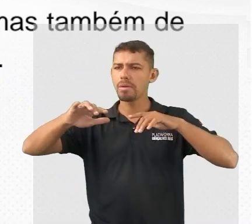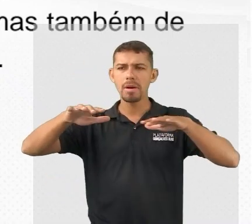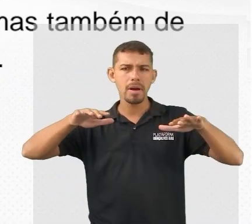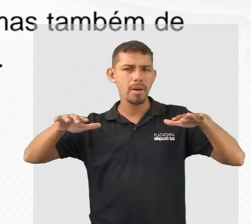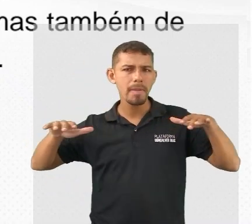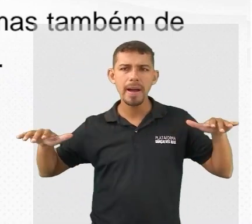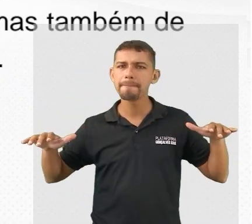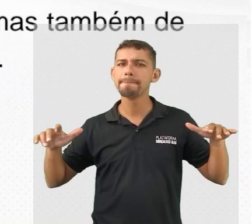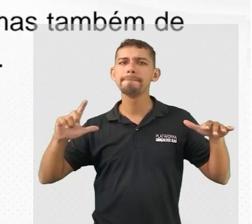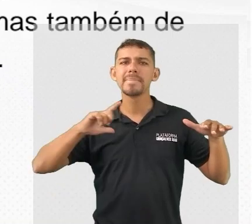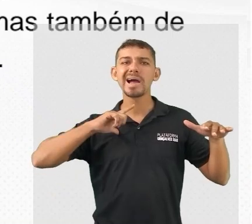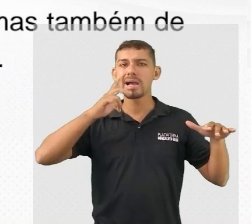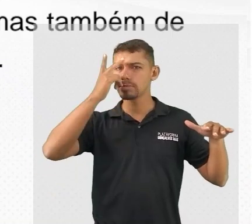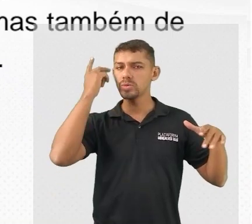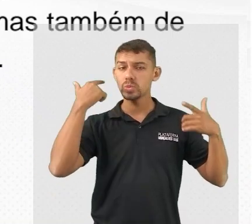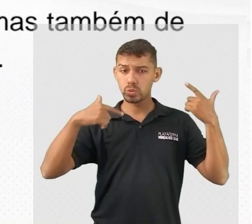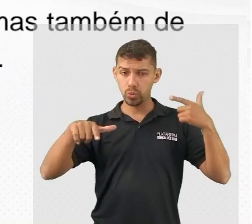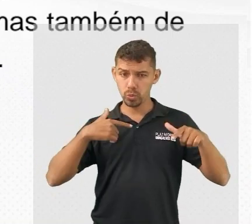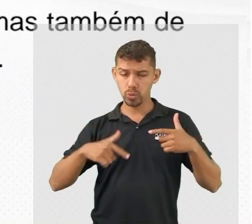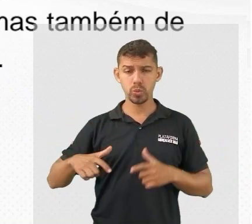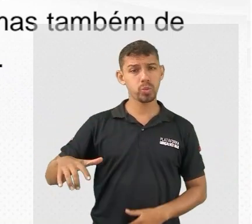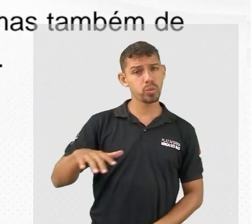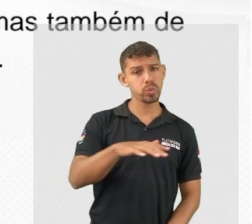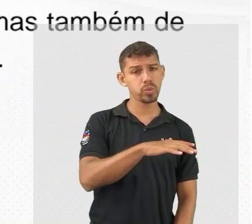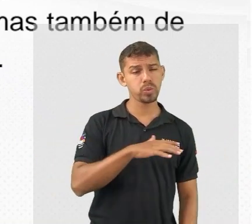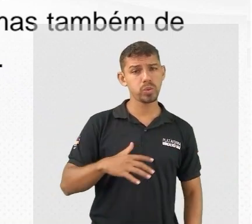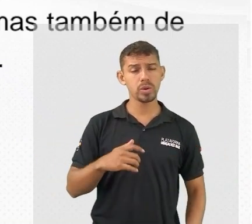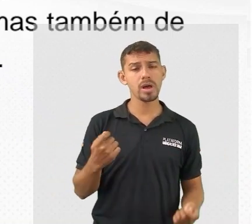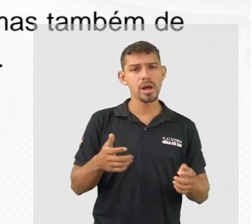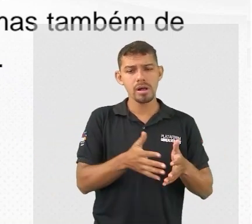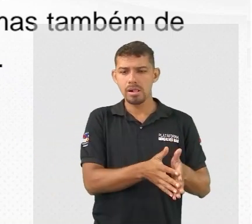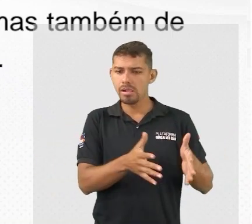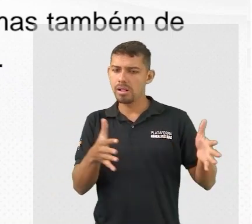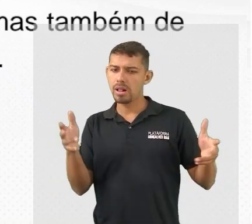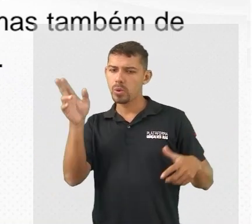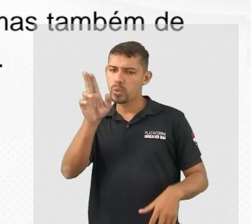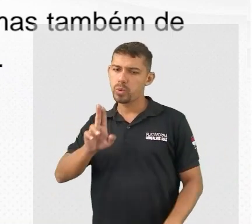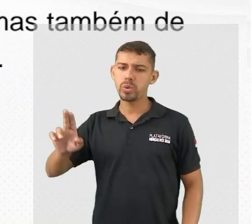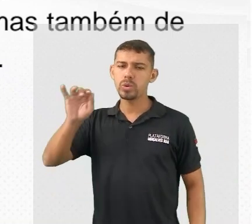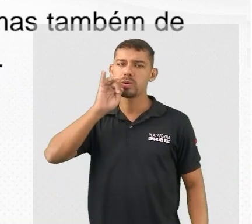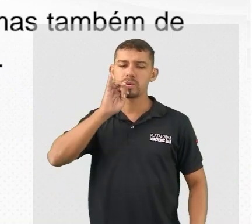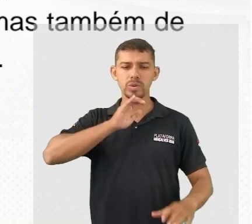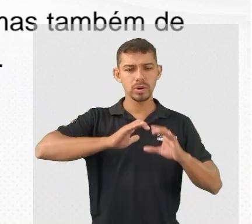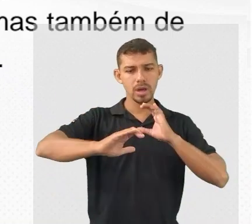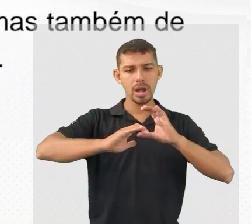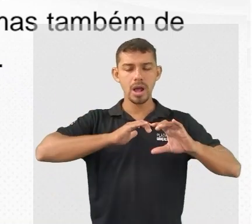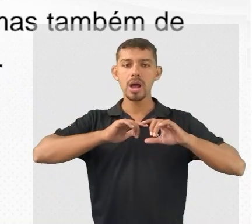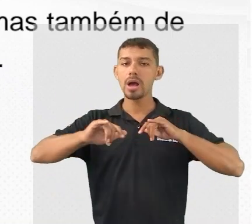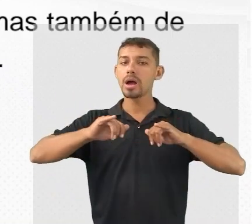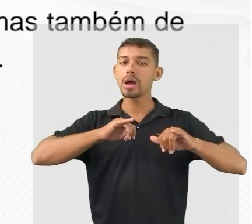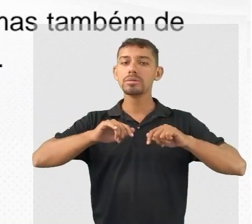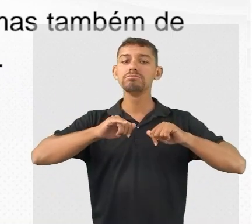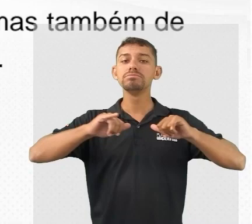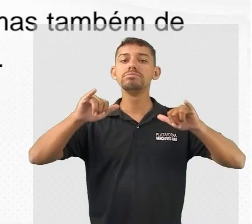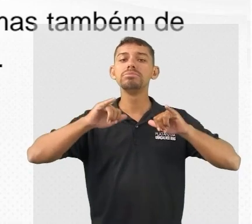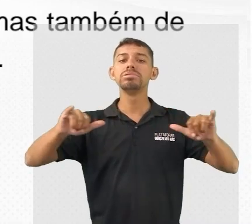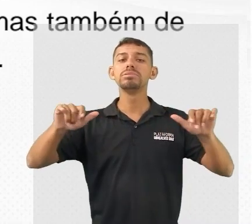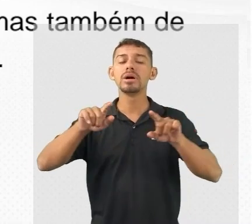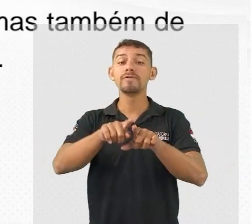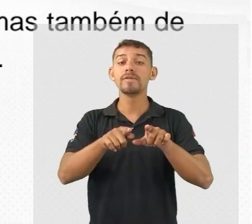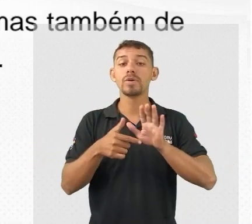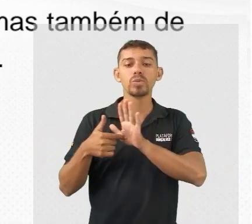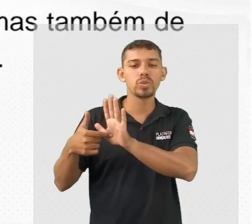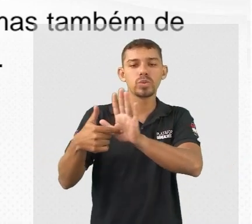espaços. E as pessoas que trabalham nesses espaços passaram a usar os meios de comunicação não mais só para